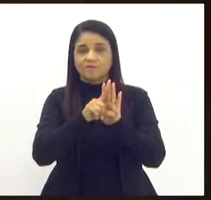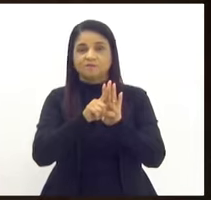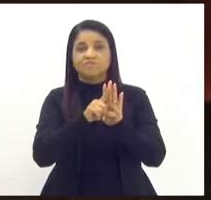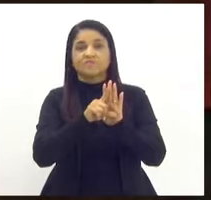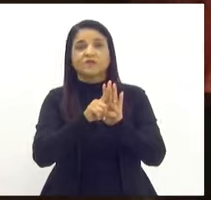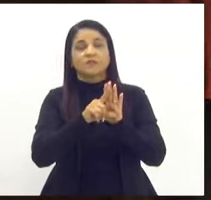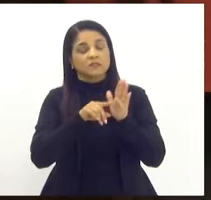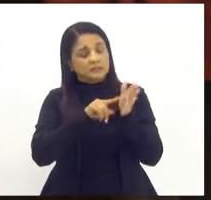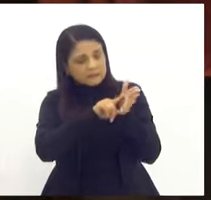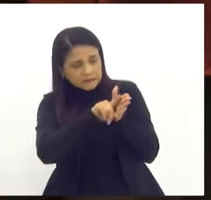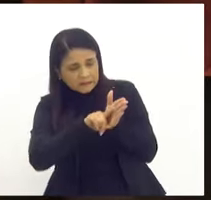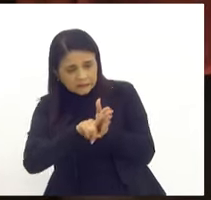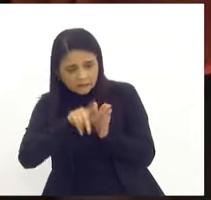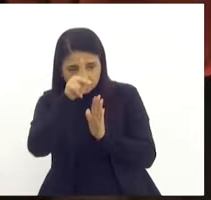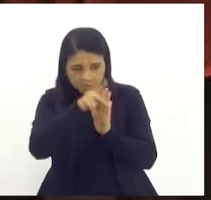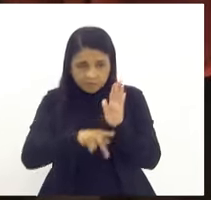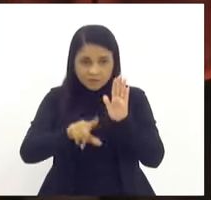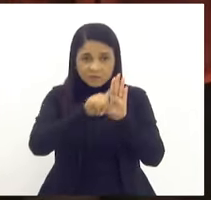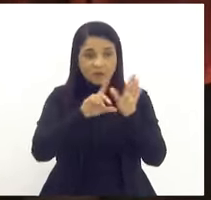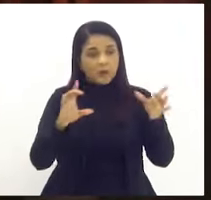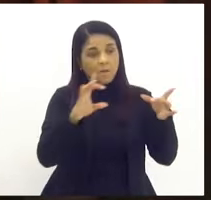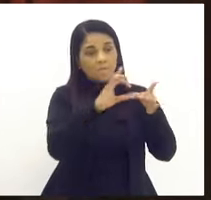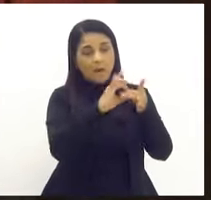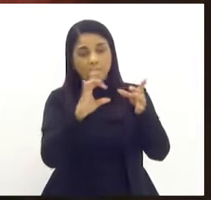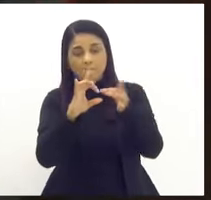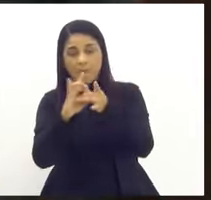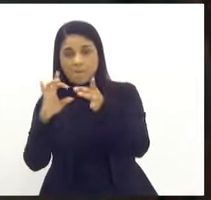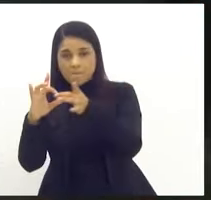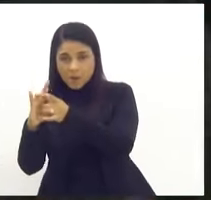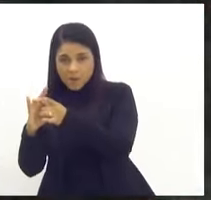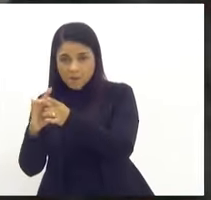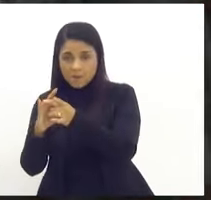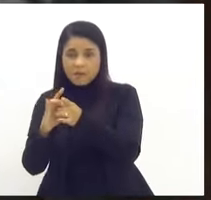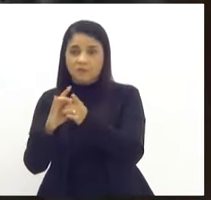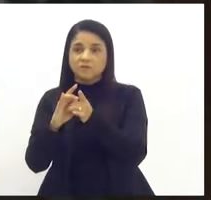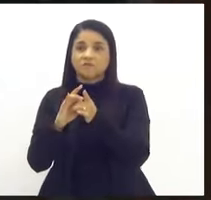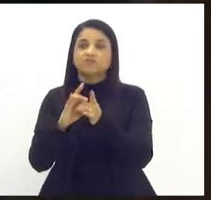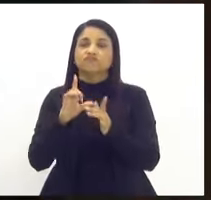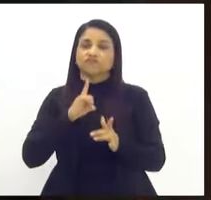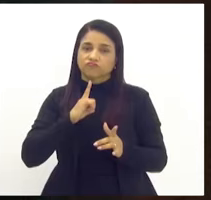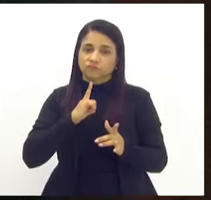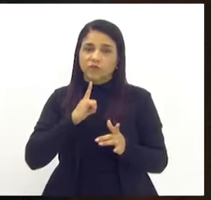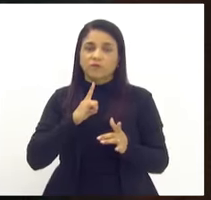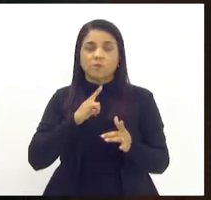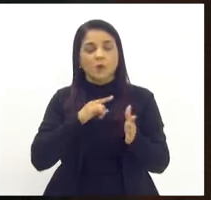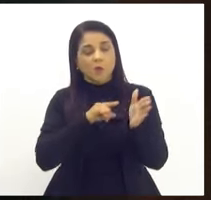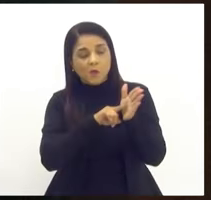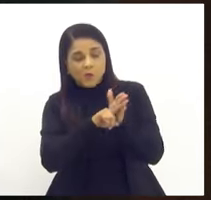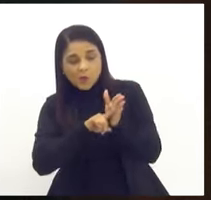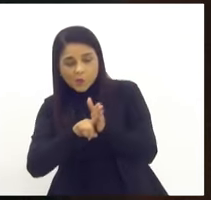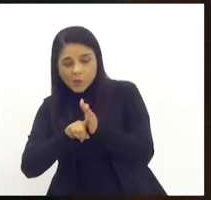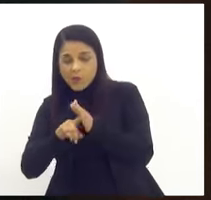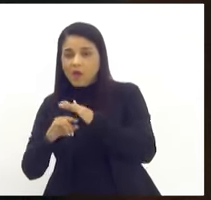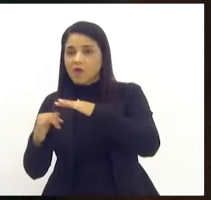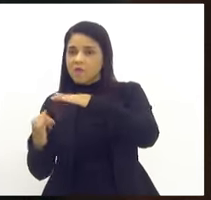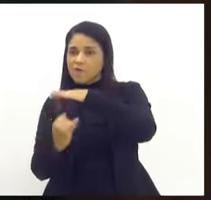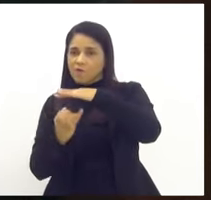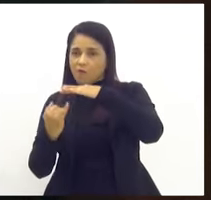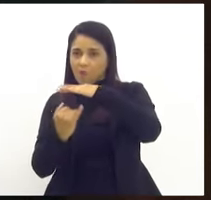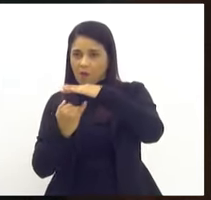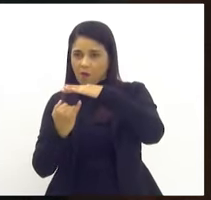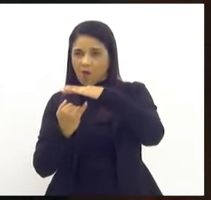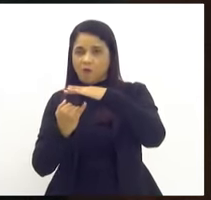examinar eles se interligam então já houve aqui uma consulta informal mas se vossa excelência